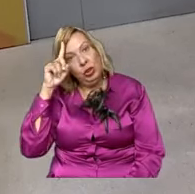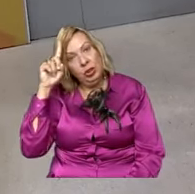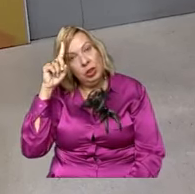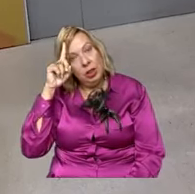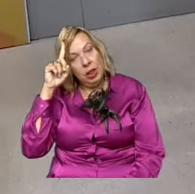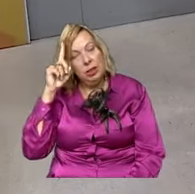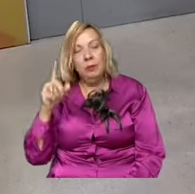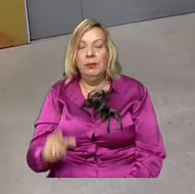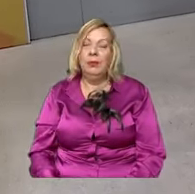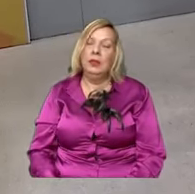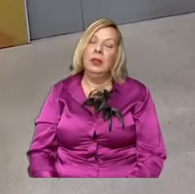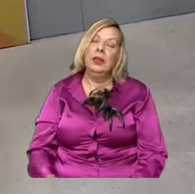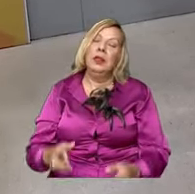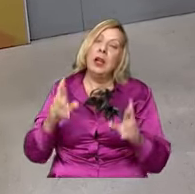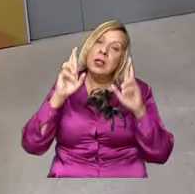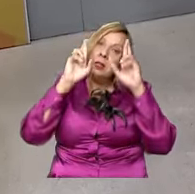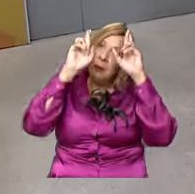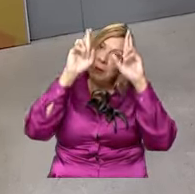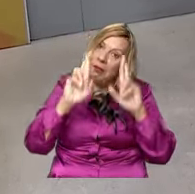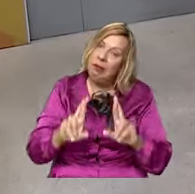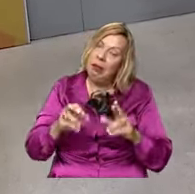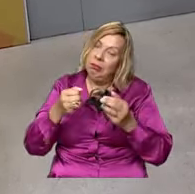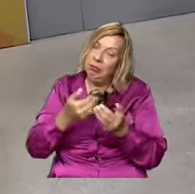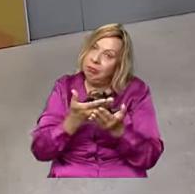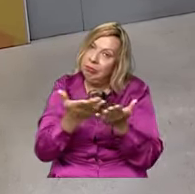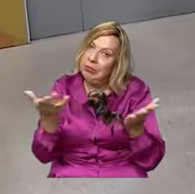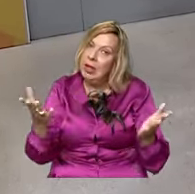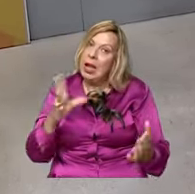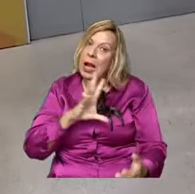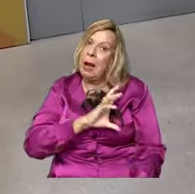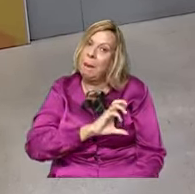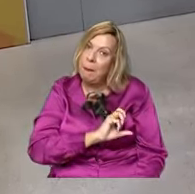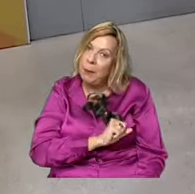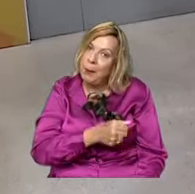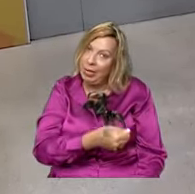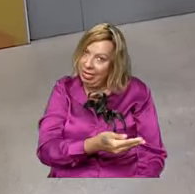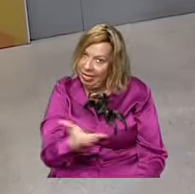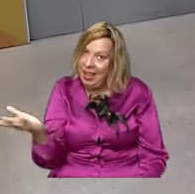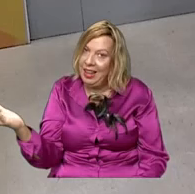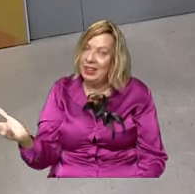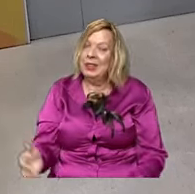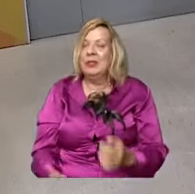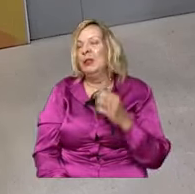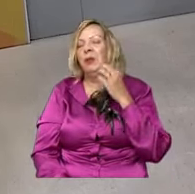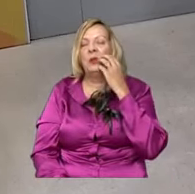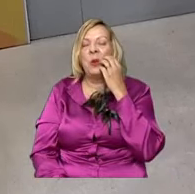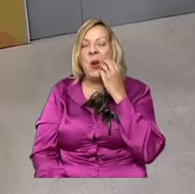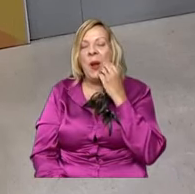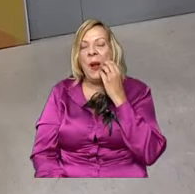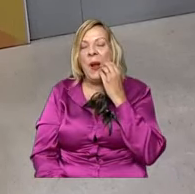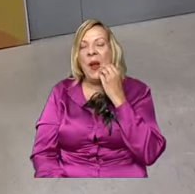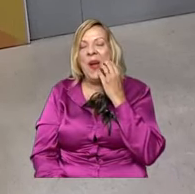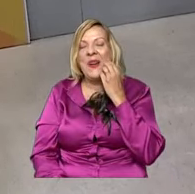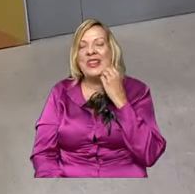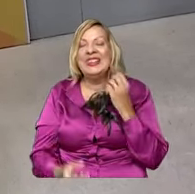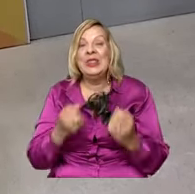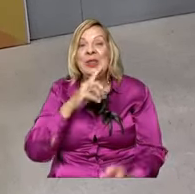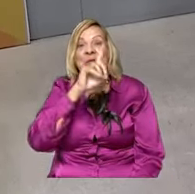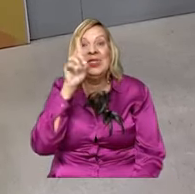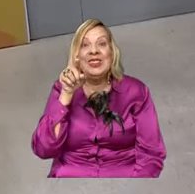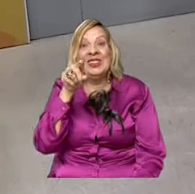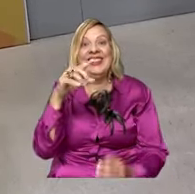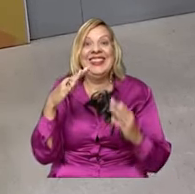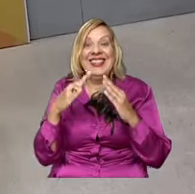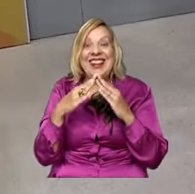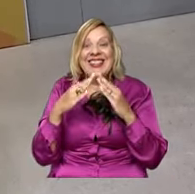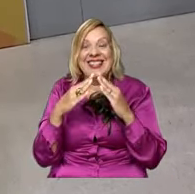homenagens, honrar, dizer que ama, encher de amor. E também elas nos guiam em cada fase da nossa vida. Bom dia para você de casa,